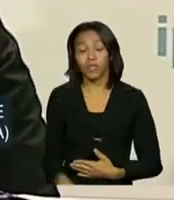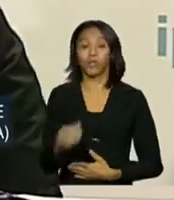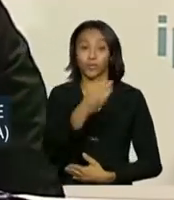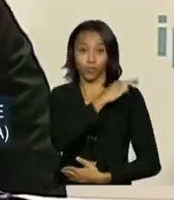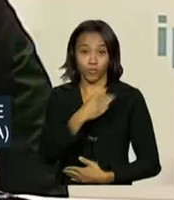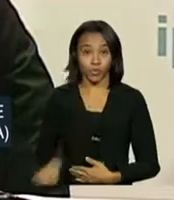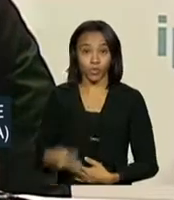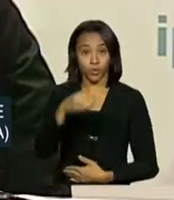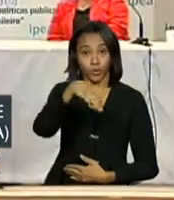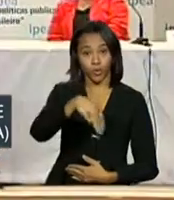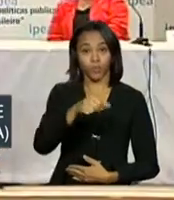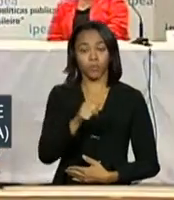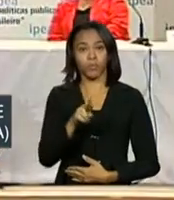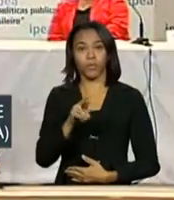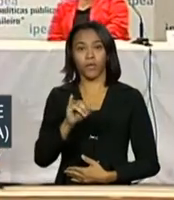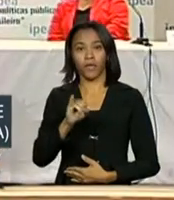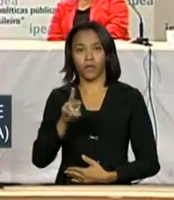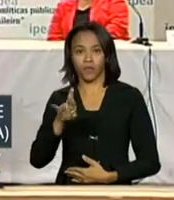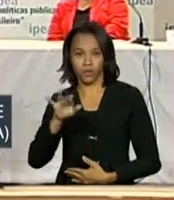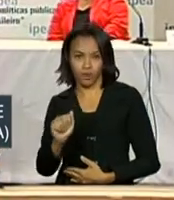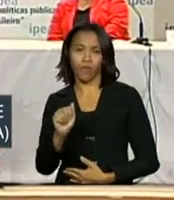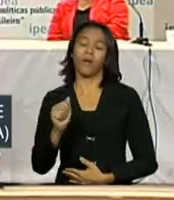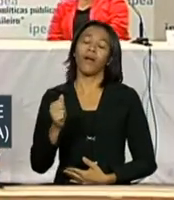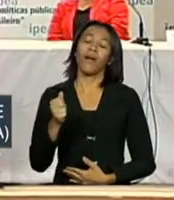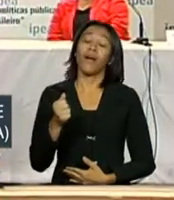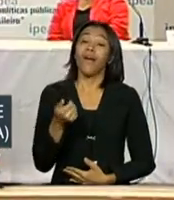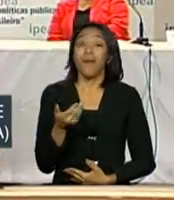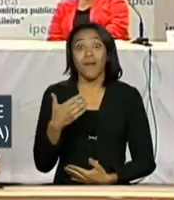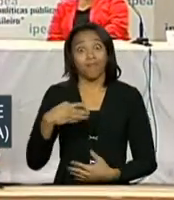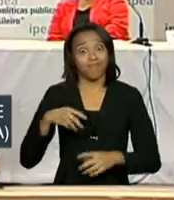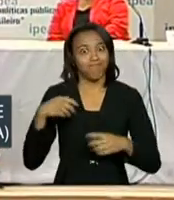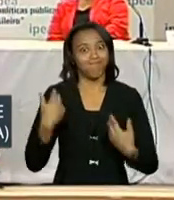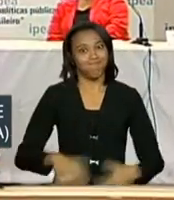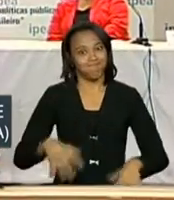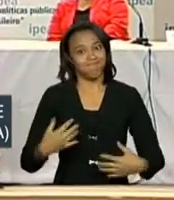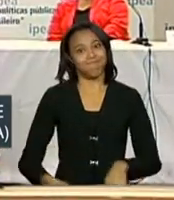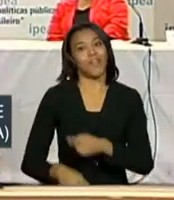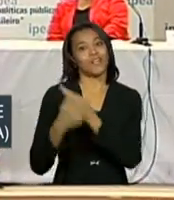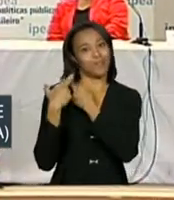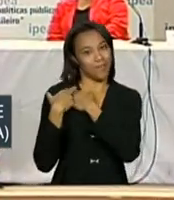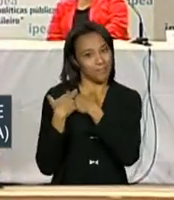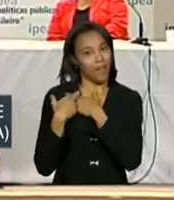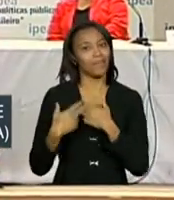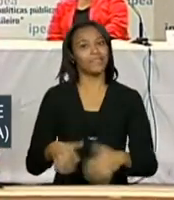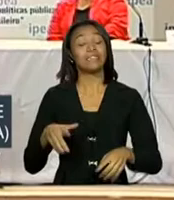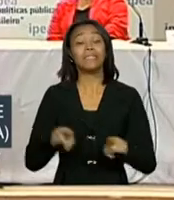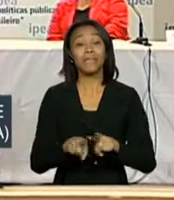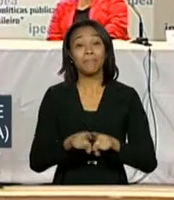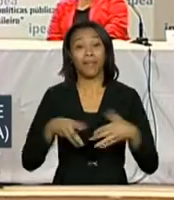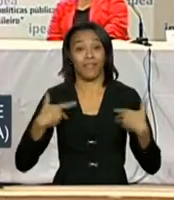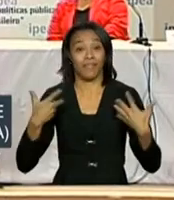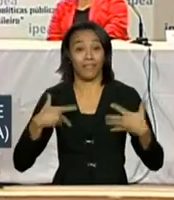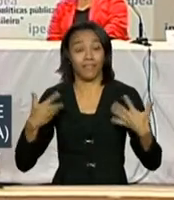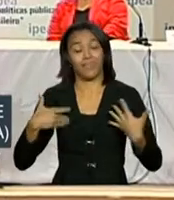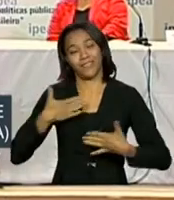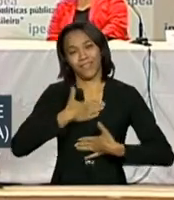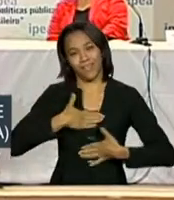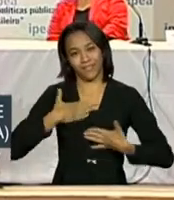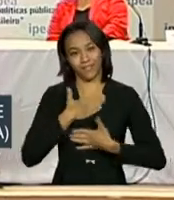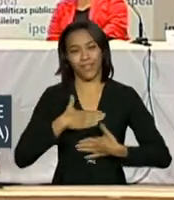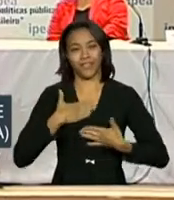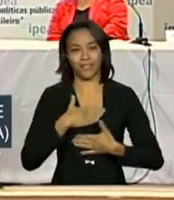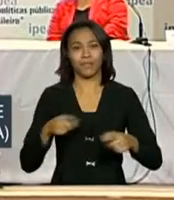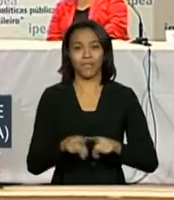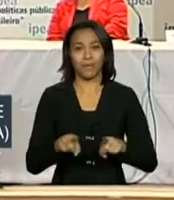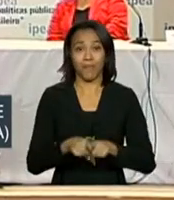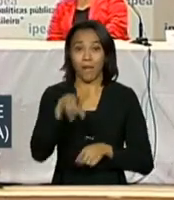Franco. É uma enorme responsabilidade, uma enorme alegria, satisfação estar. A